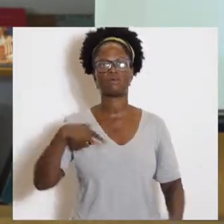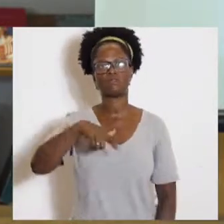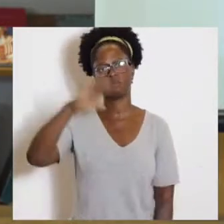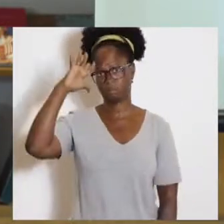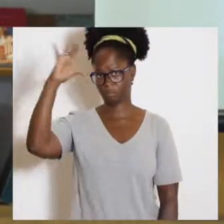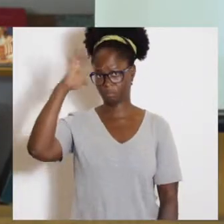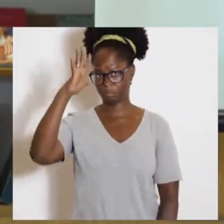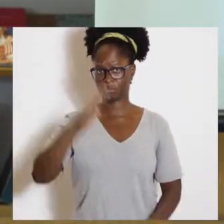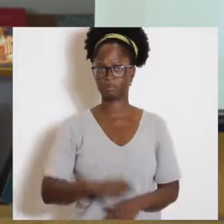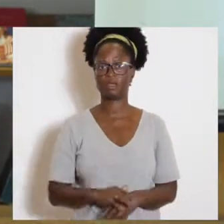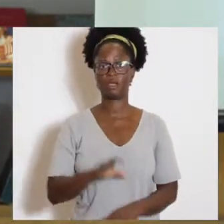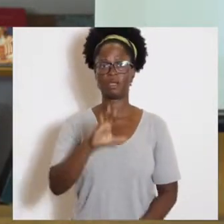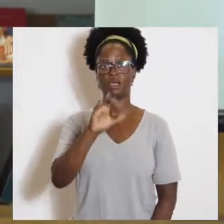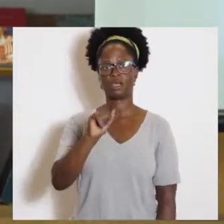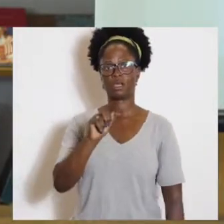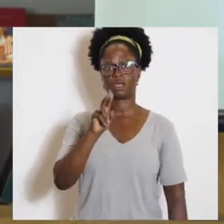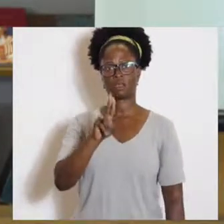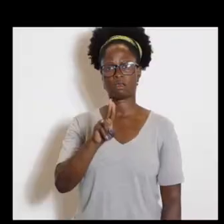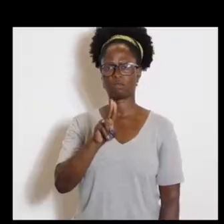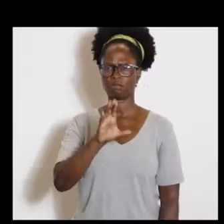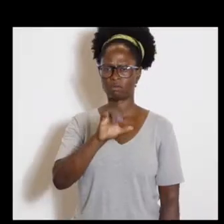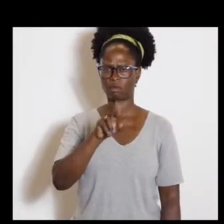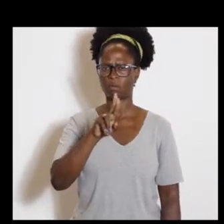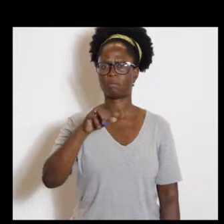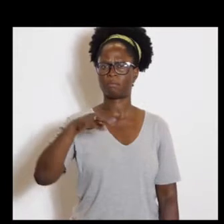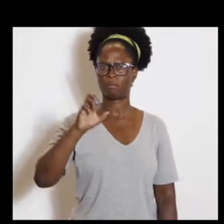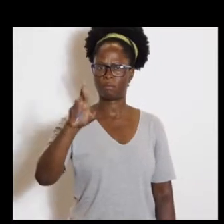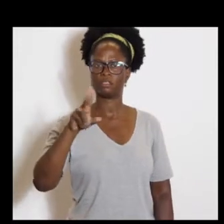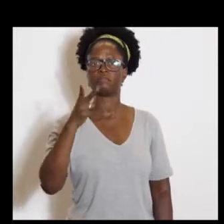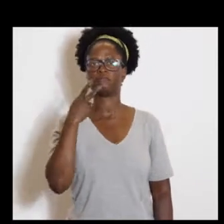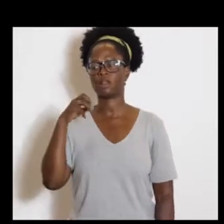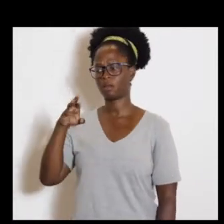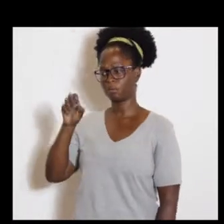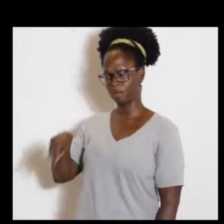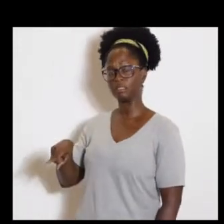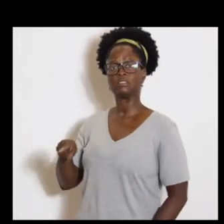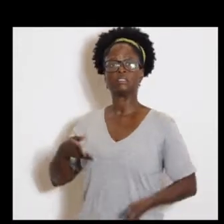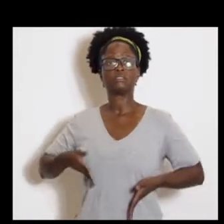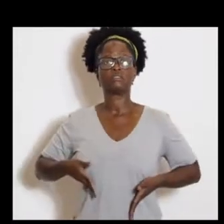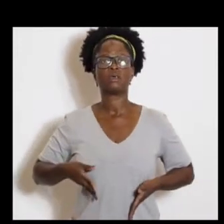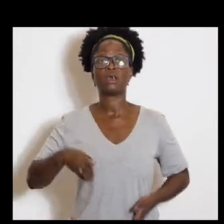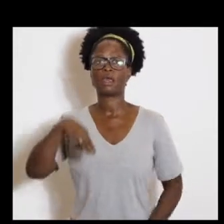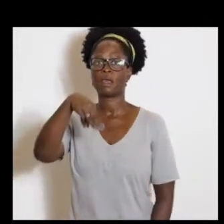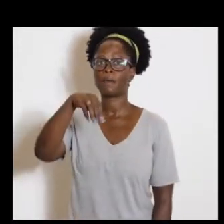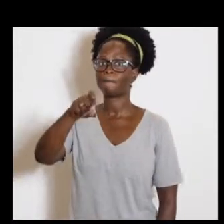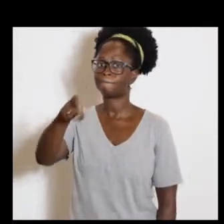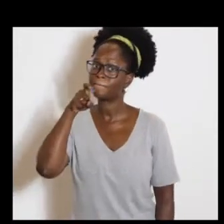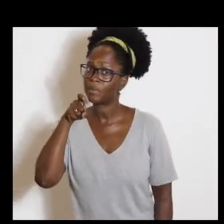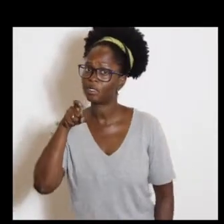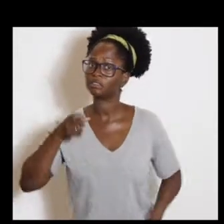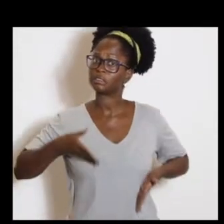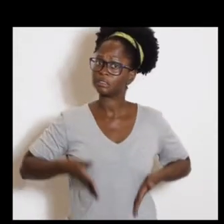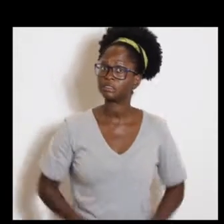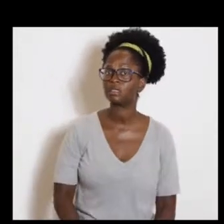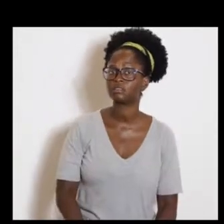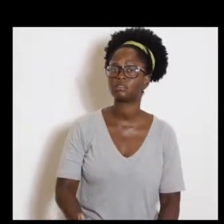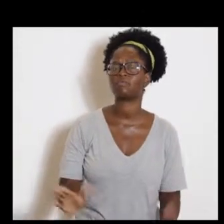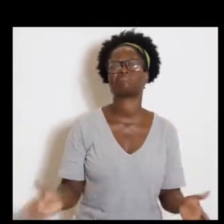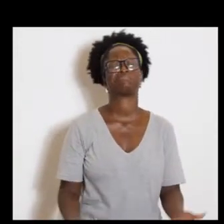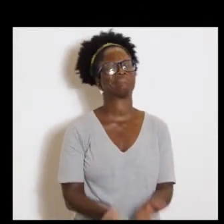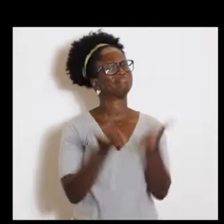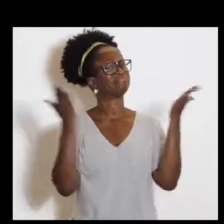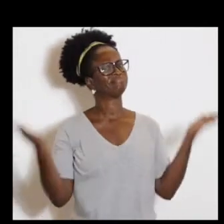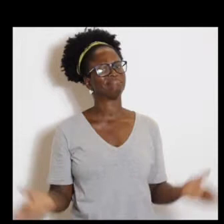juntos a chama karl max diz ele max nasceu não é max é max max nasceu pobre